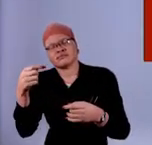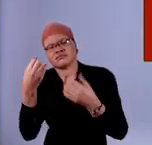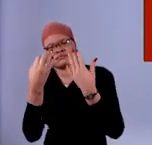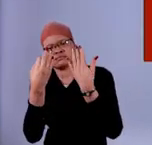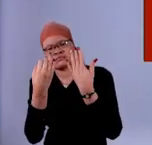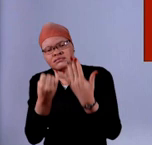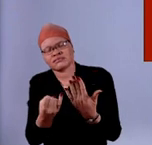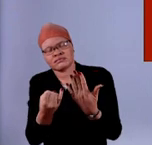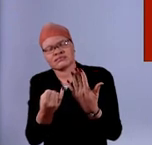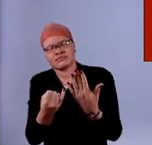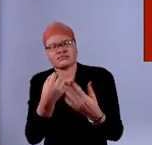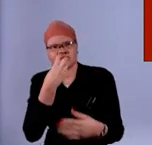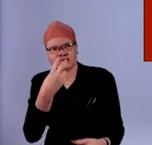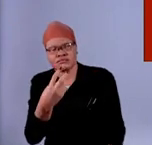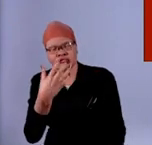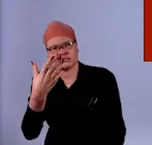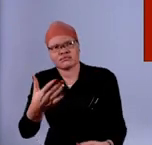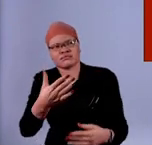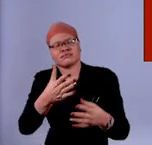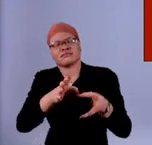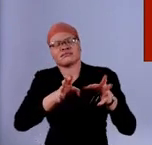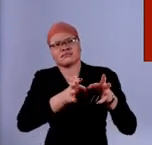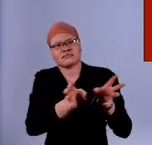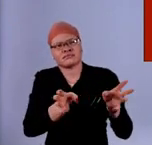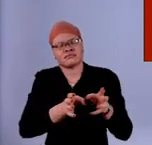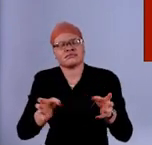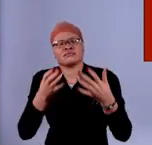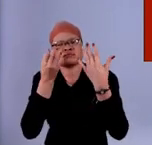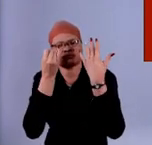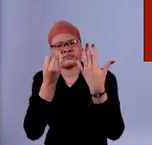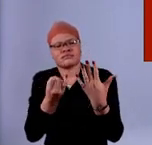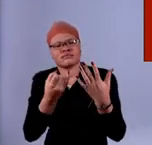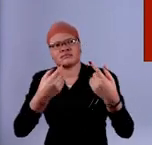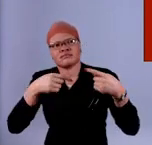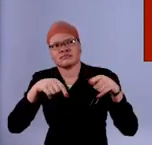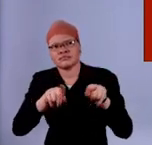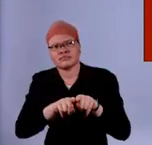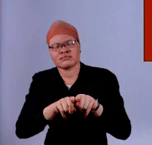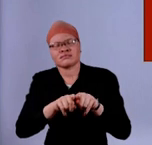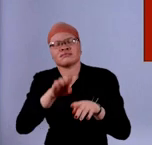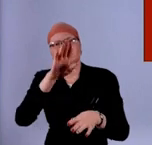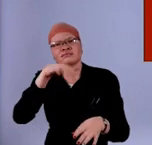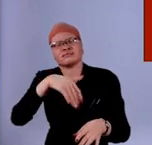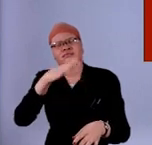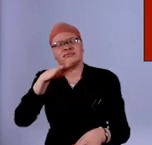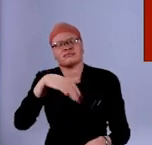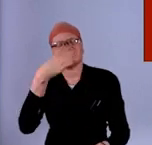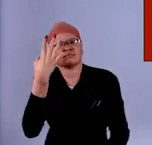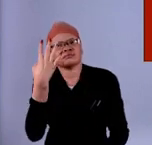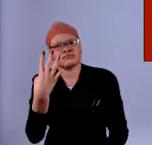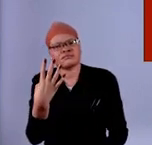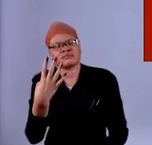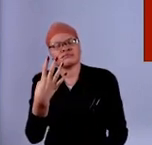sextos estamos a ver aqui dentro dividida em seis partes iguais e foram pintadas essas quatro